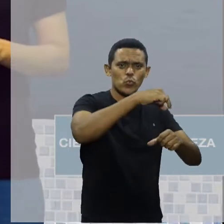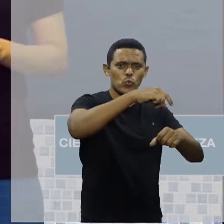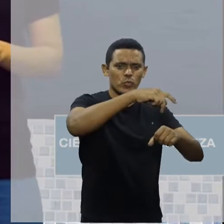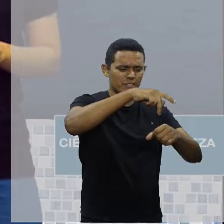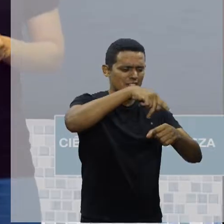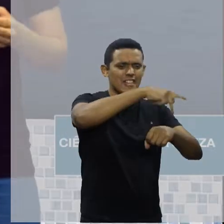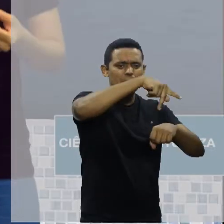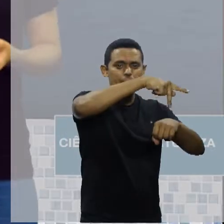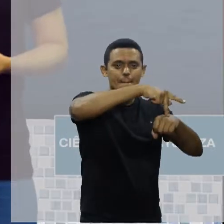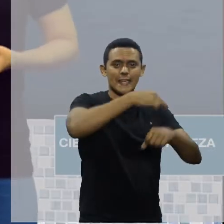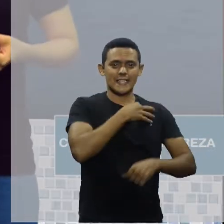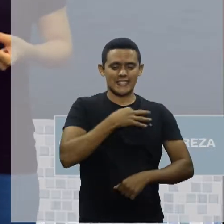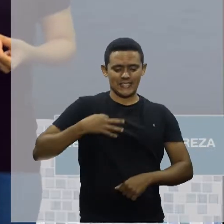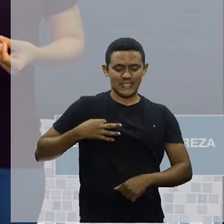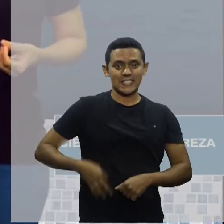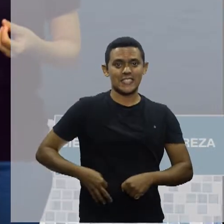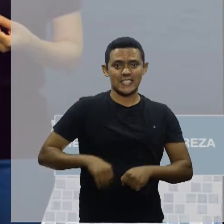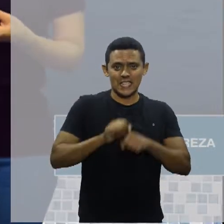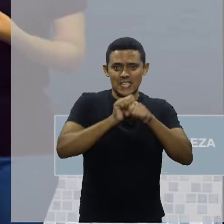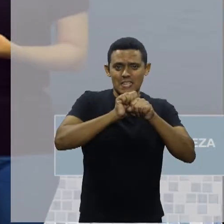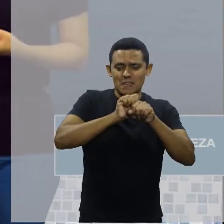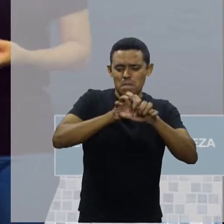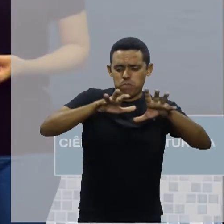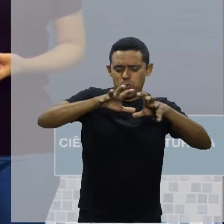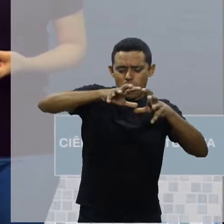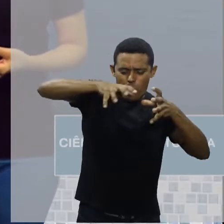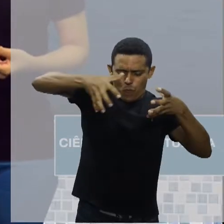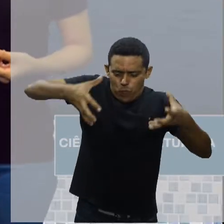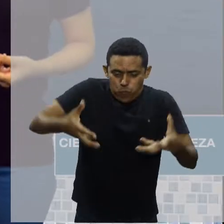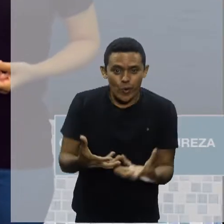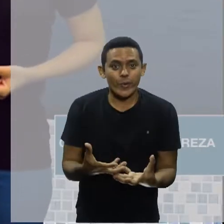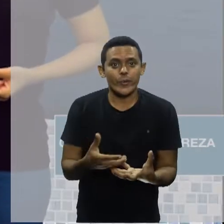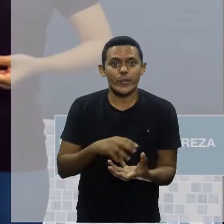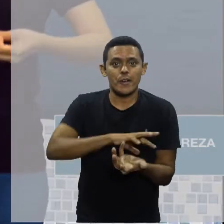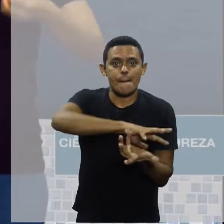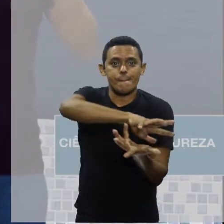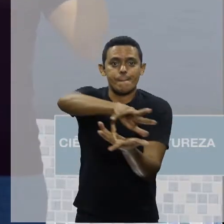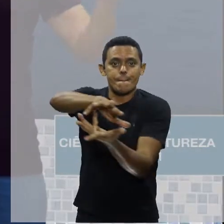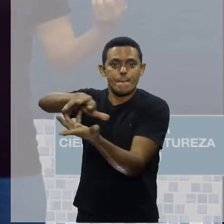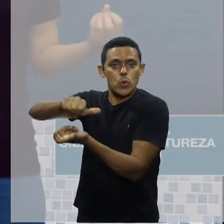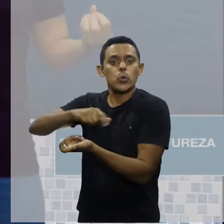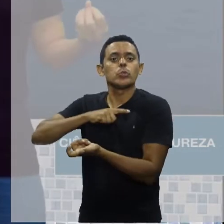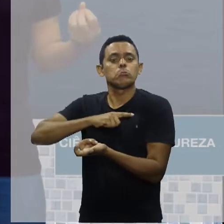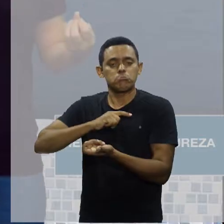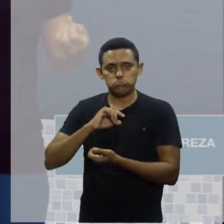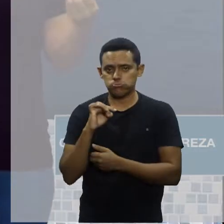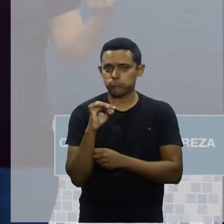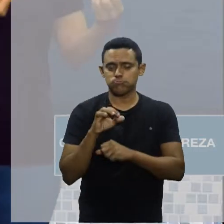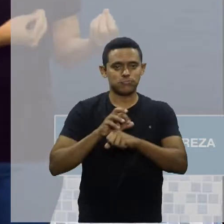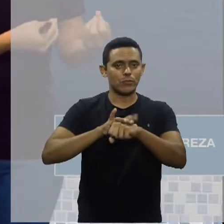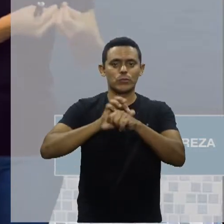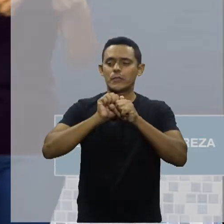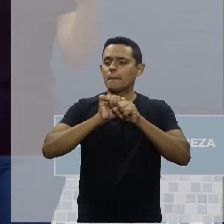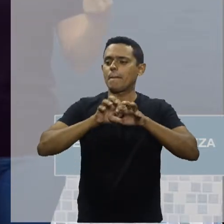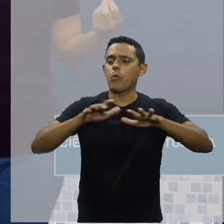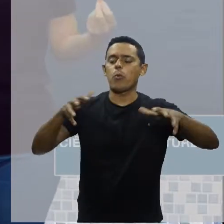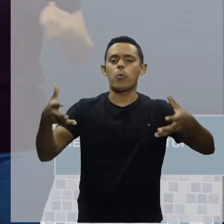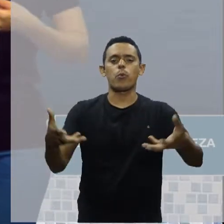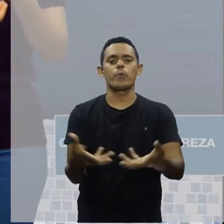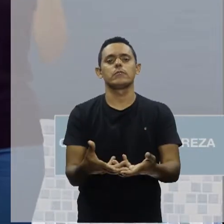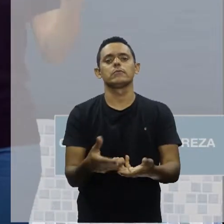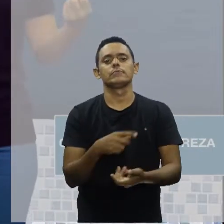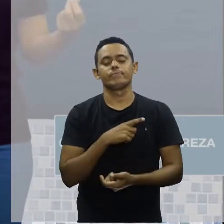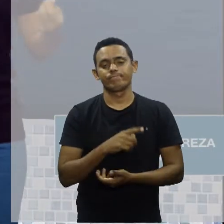cinco continentes. Por isso que foi caracterizada uma pandemia, né? É a doença que foi localizada, né?